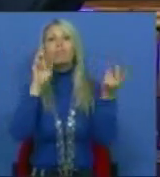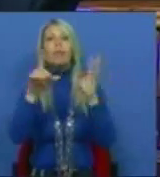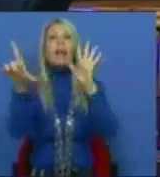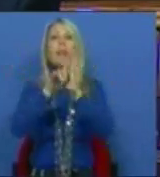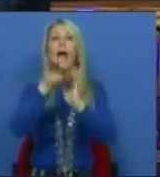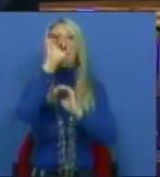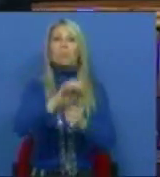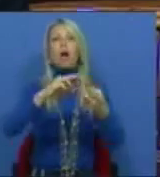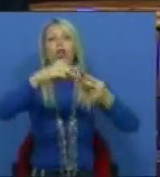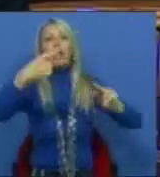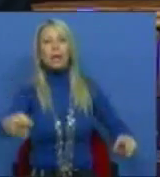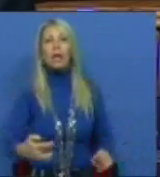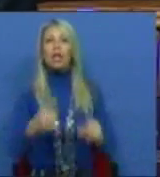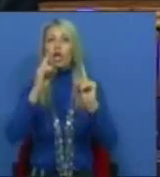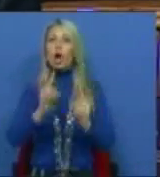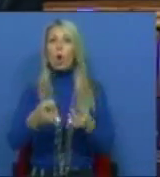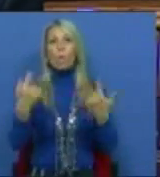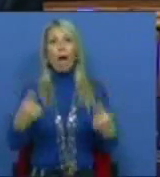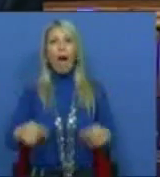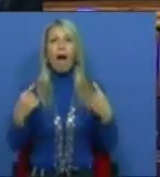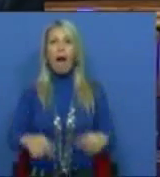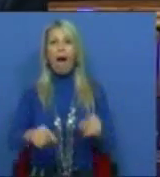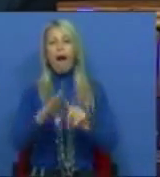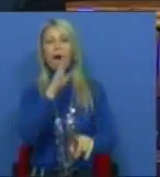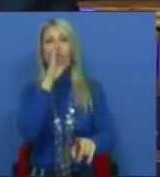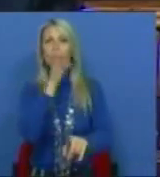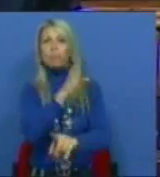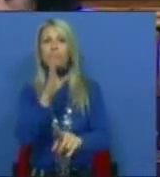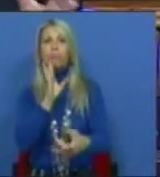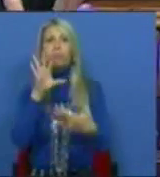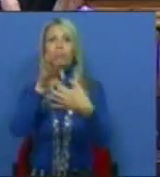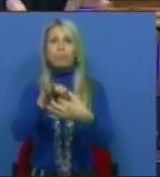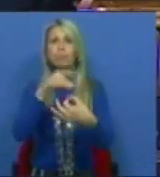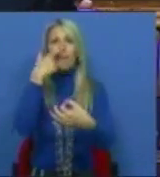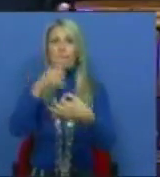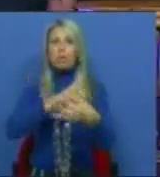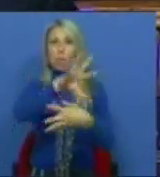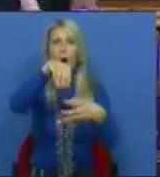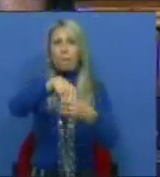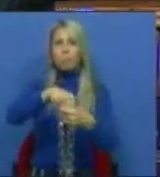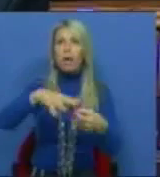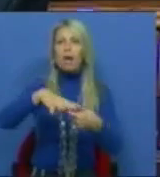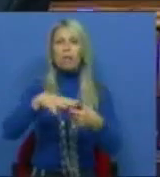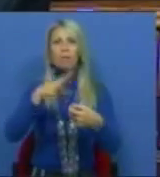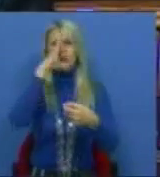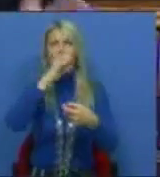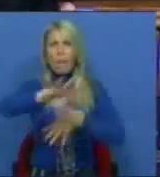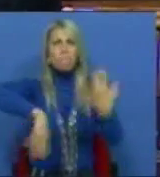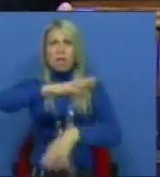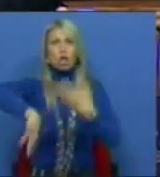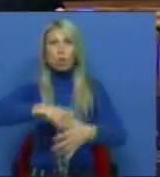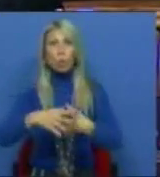do objetivo de passar a ter executivos monocolores. O Sr. Ministro não acha que isto é uma mistura explosiva?